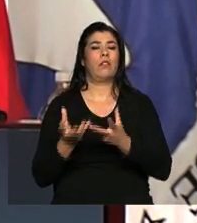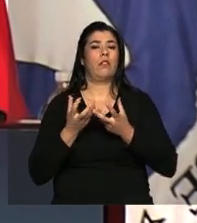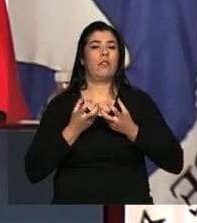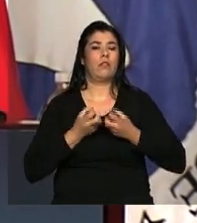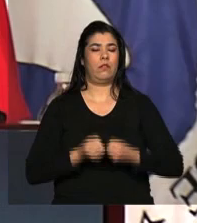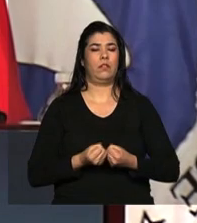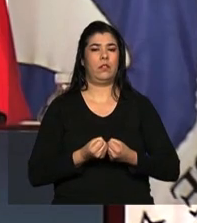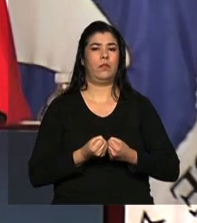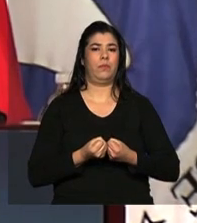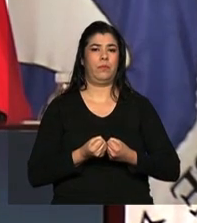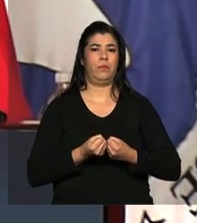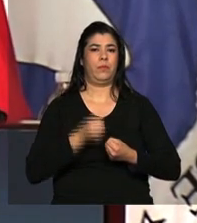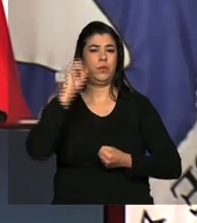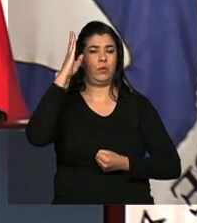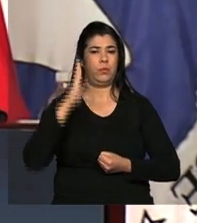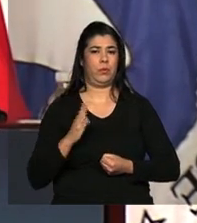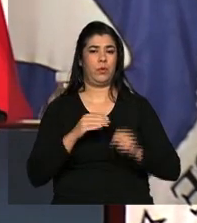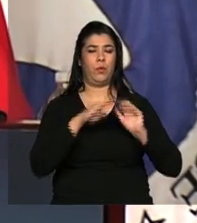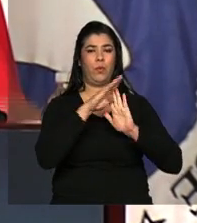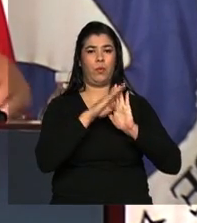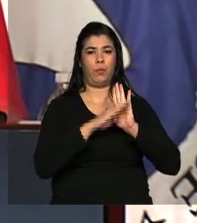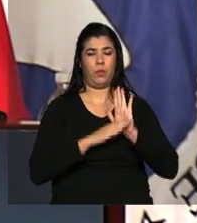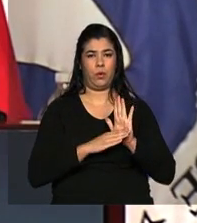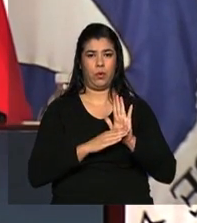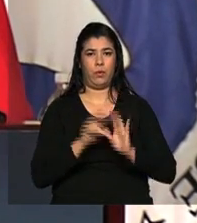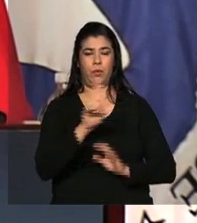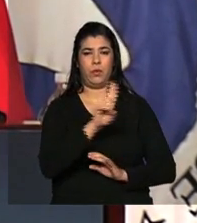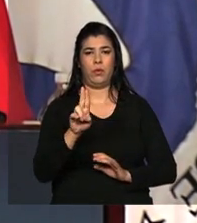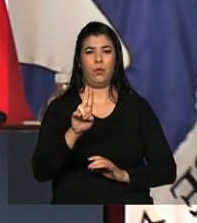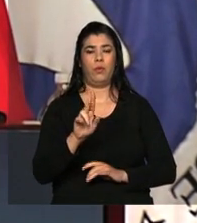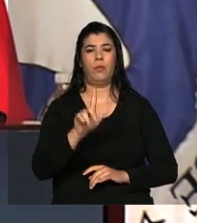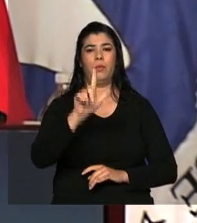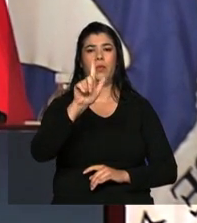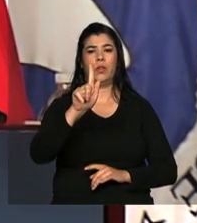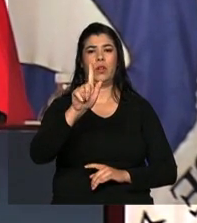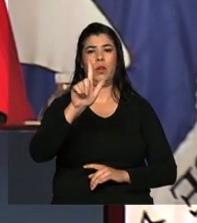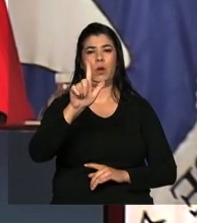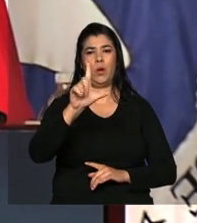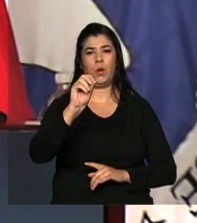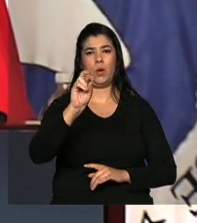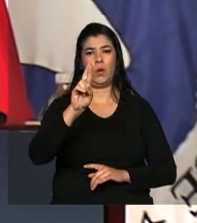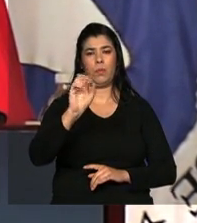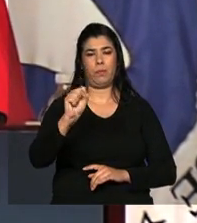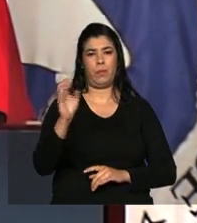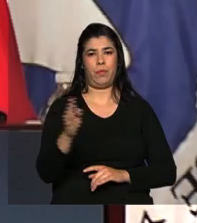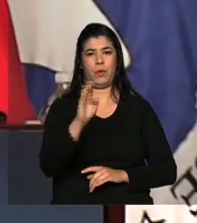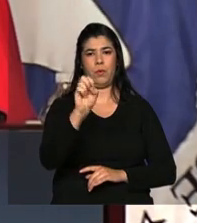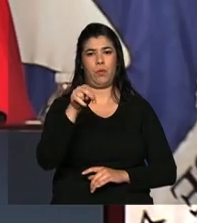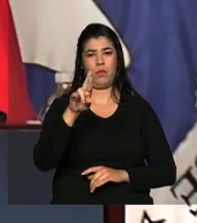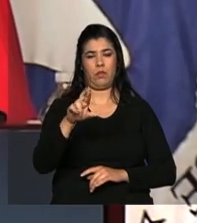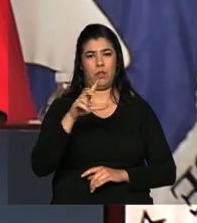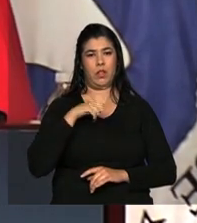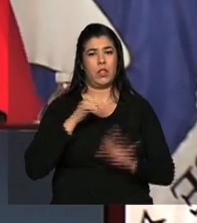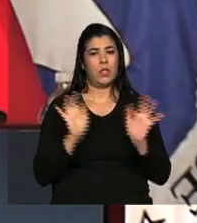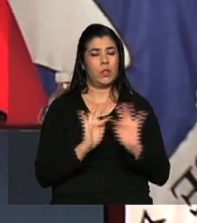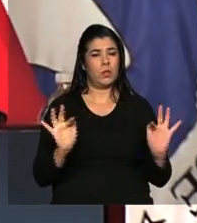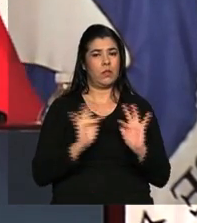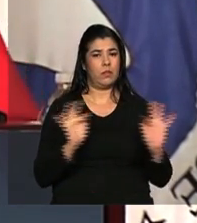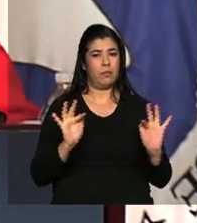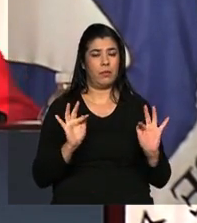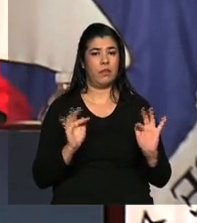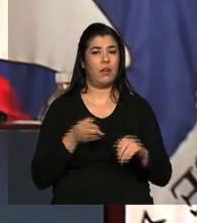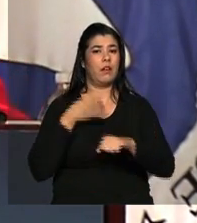ao programa Global Entry, simplificando os trâmites migratórios dos